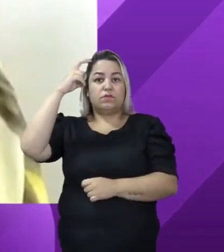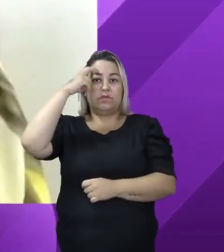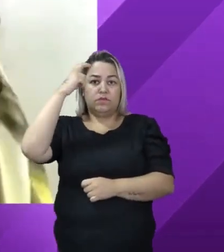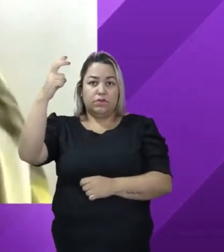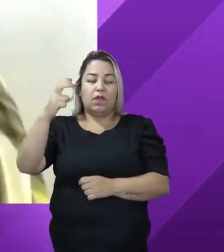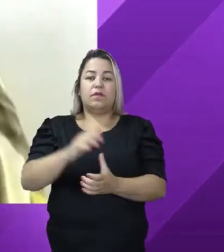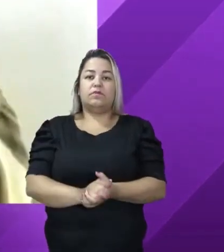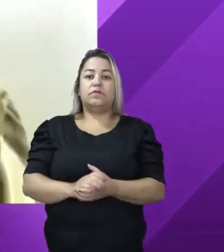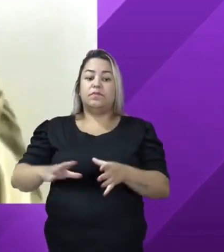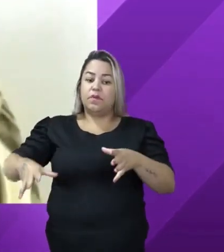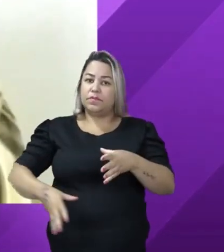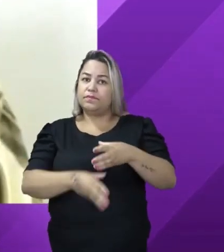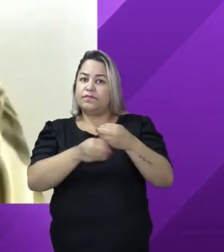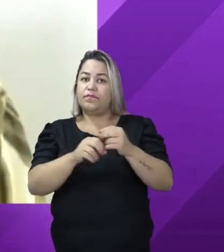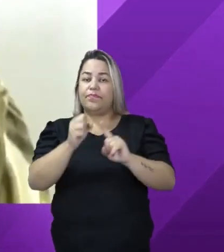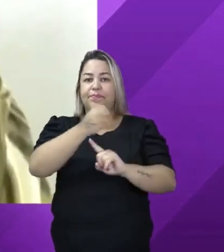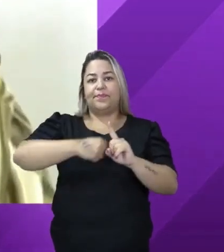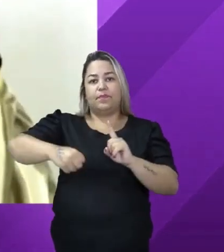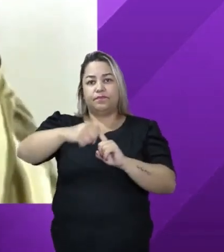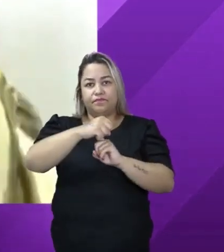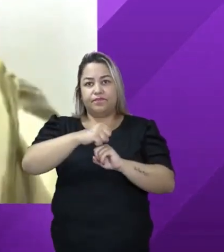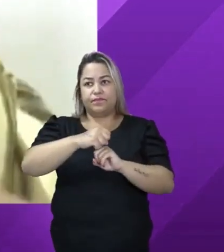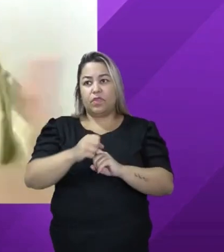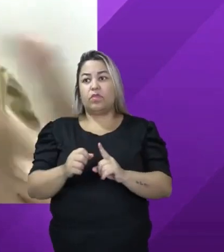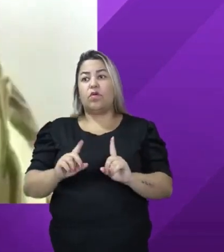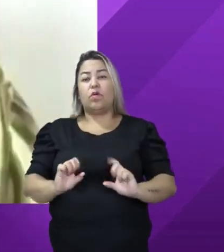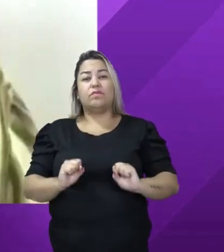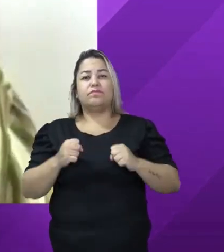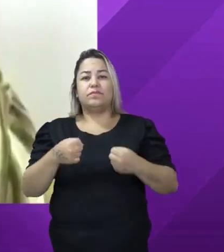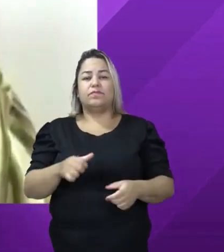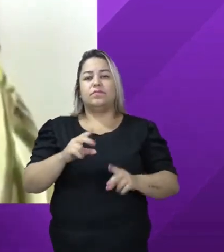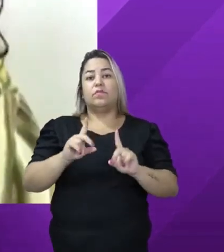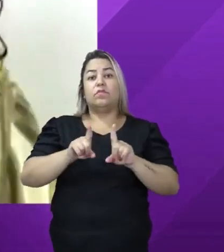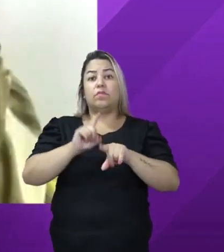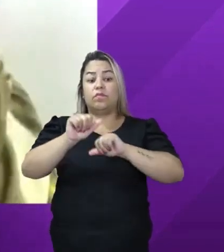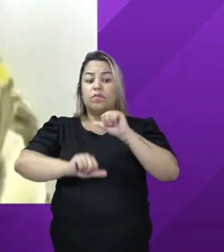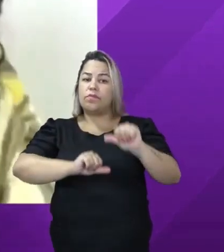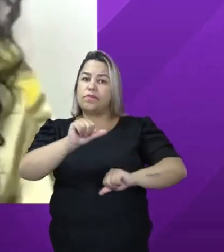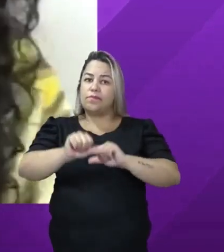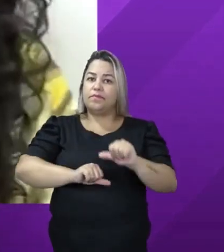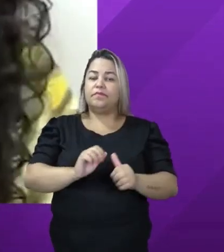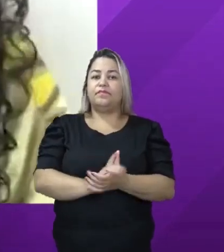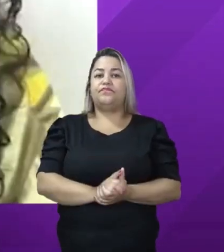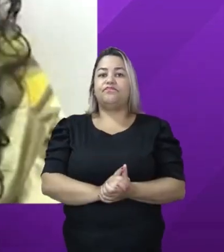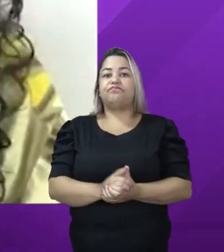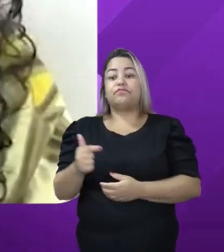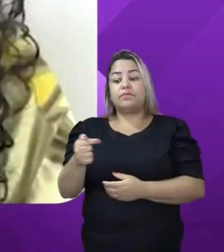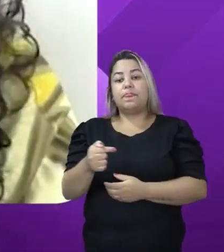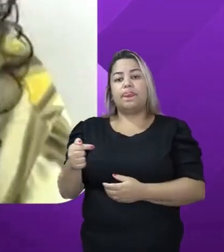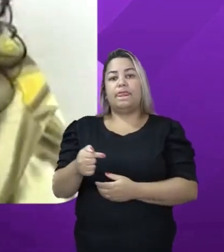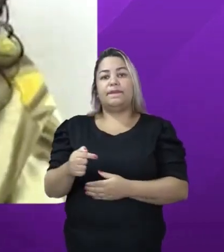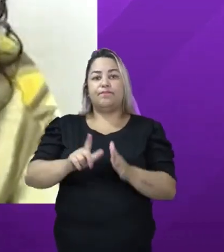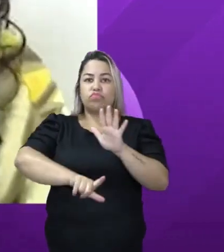muito arraigada na nossa sociedade. Combatê-la requer uma mudança de paradigmas. O artigo 7º da Lei